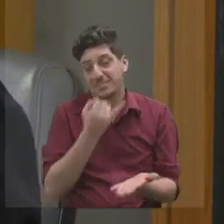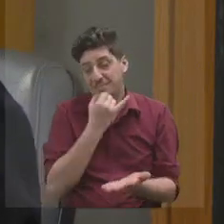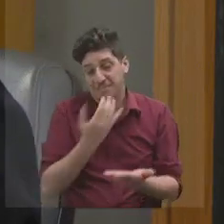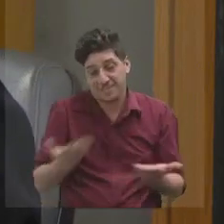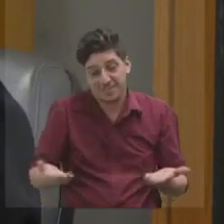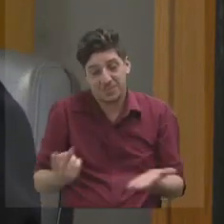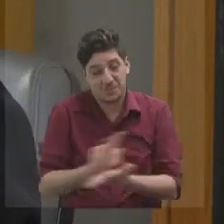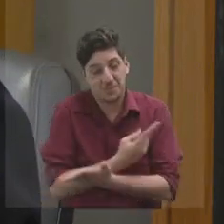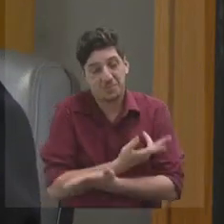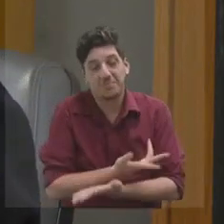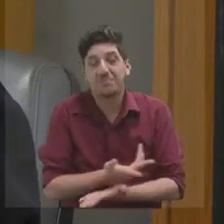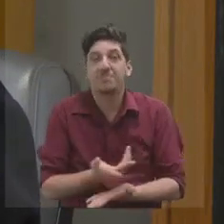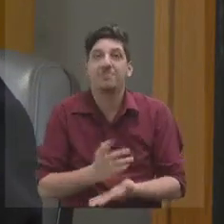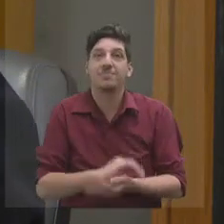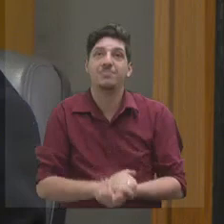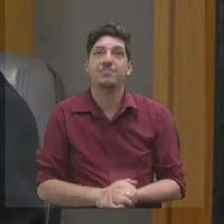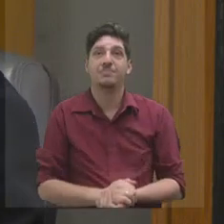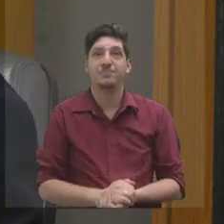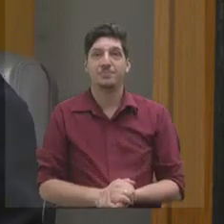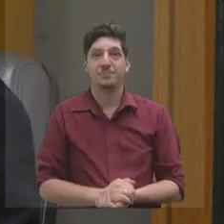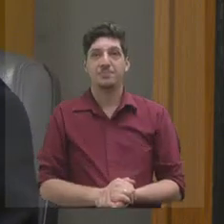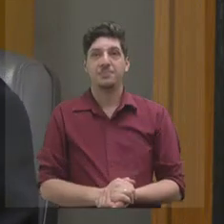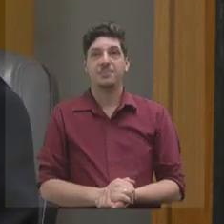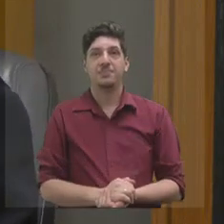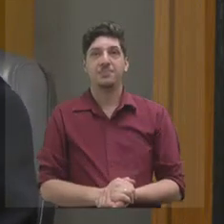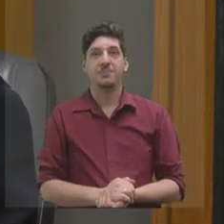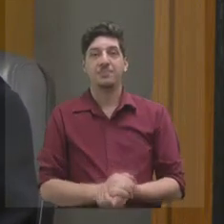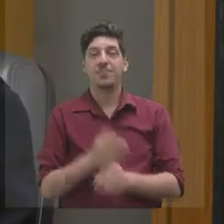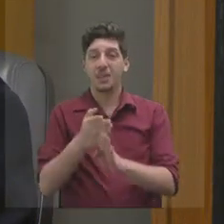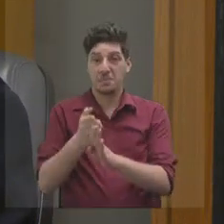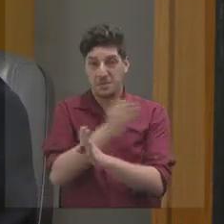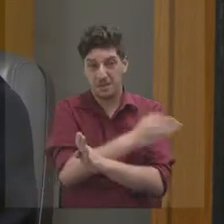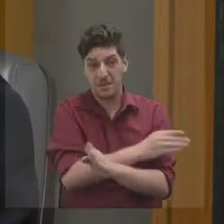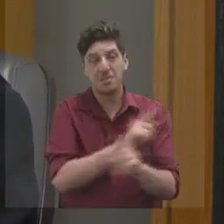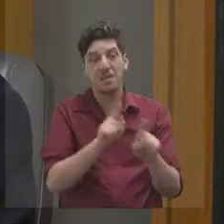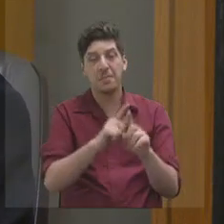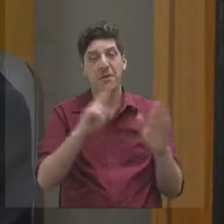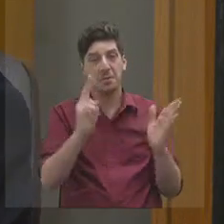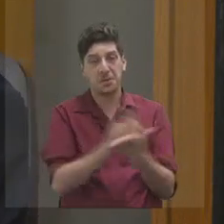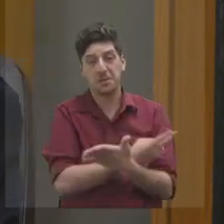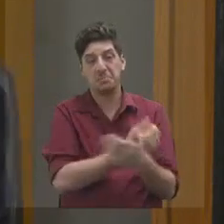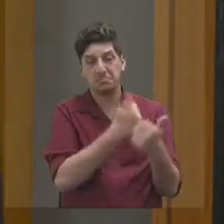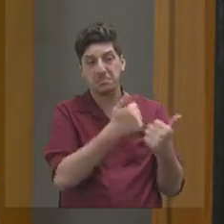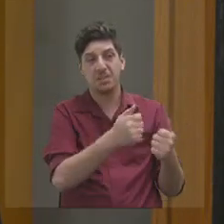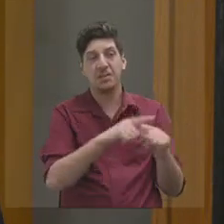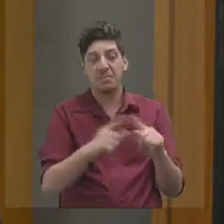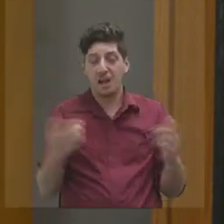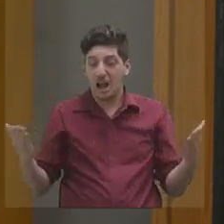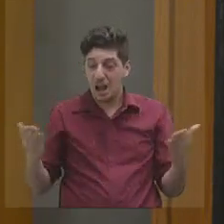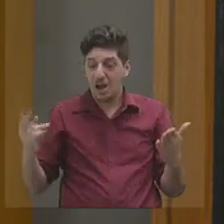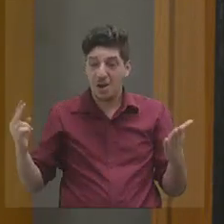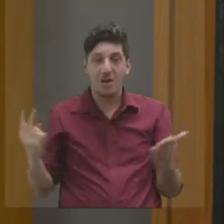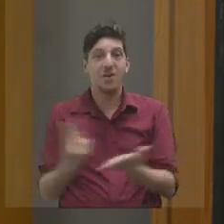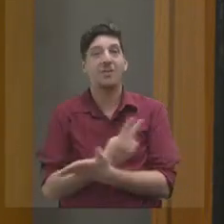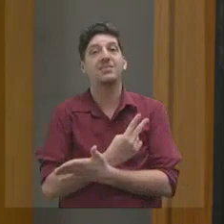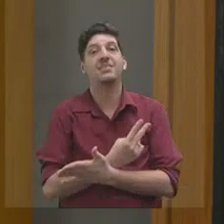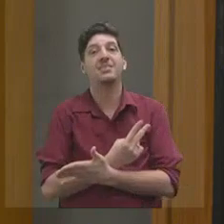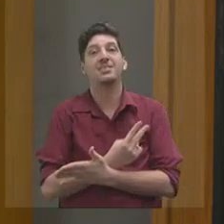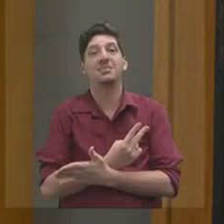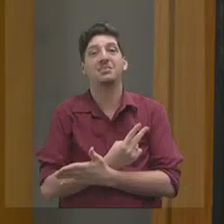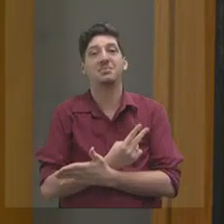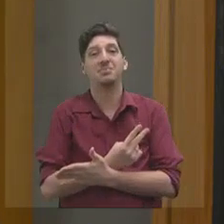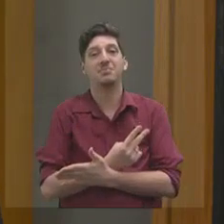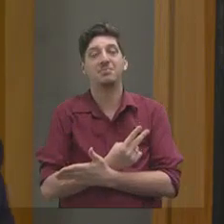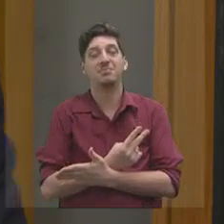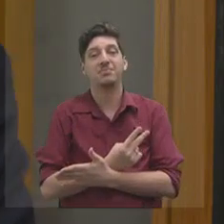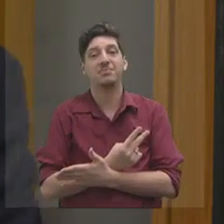não é aconteceu outros governos sim mas aconteceu agora com uma situação